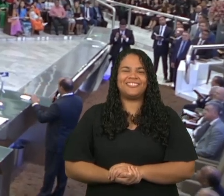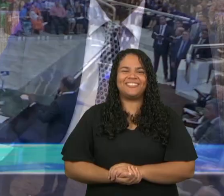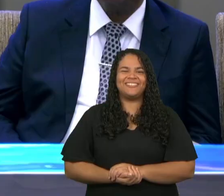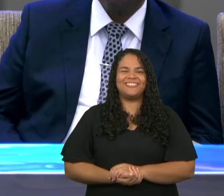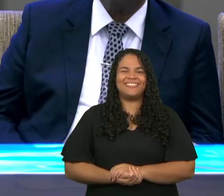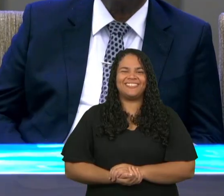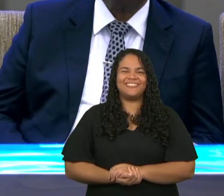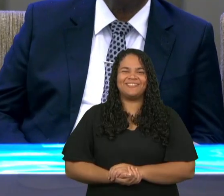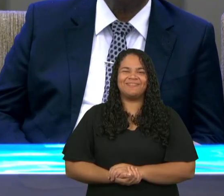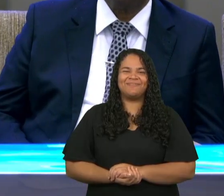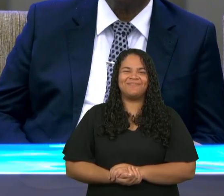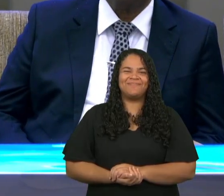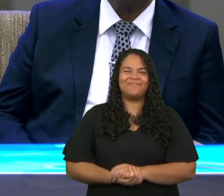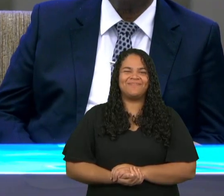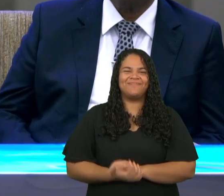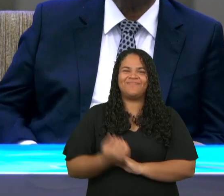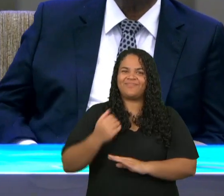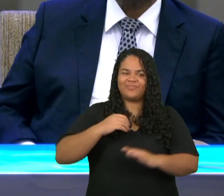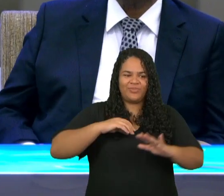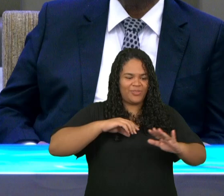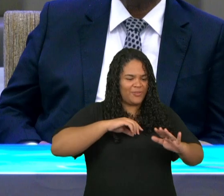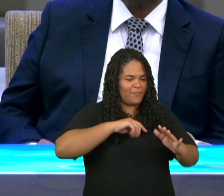Santidade em todas as áreas.